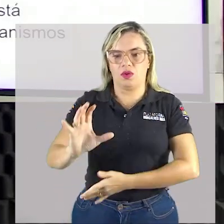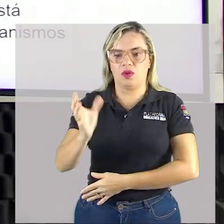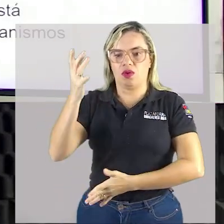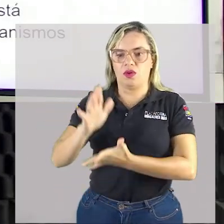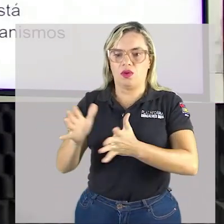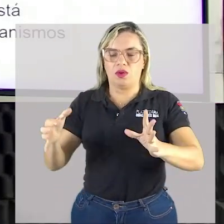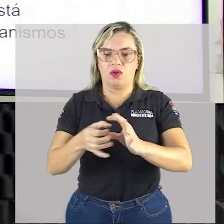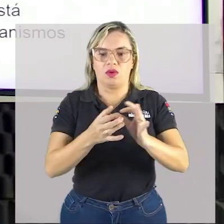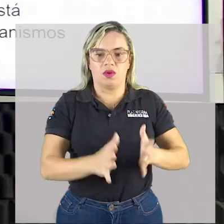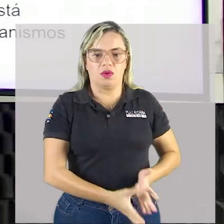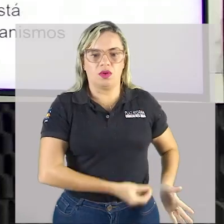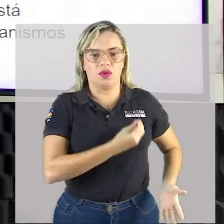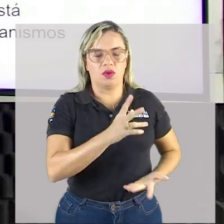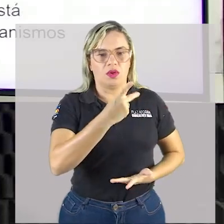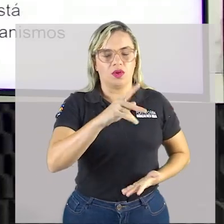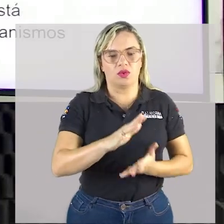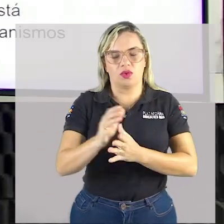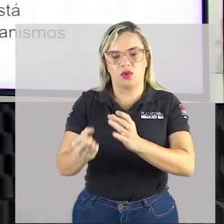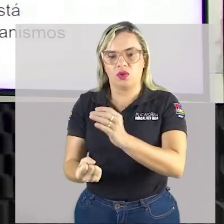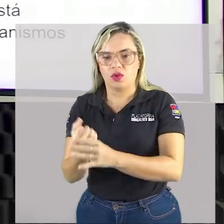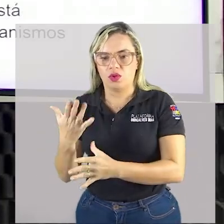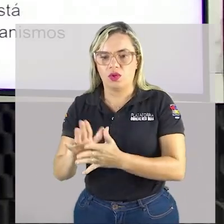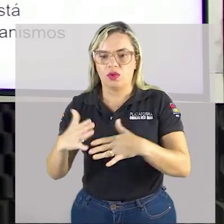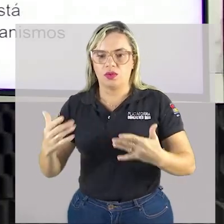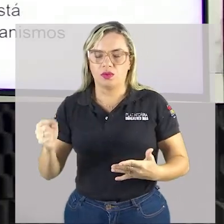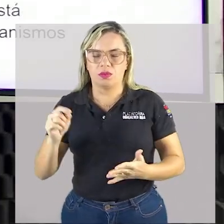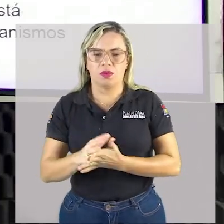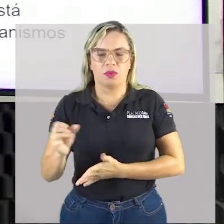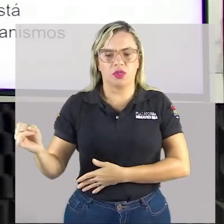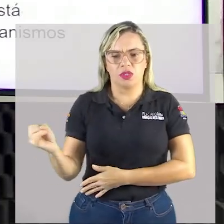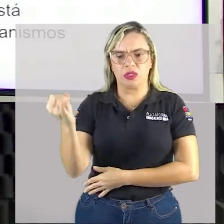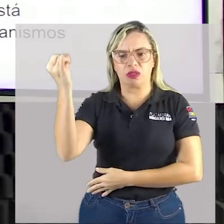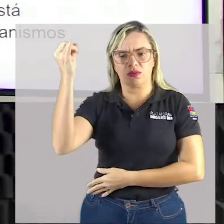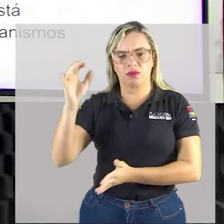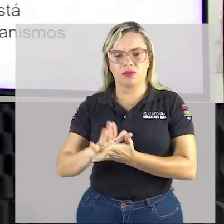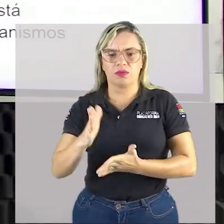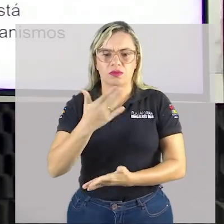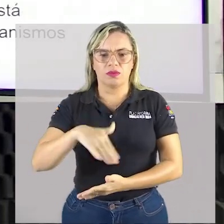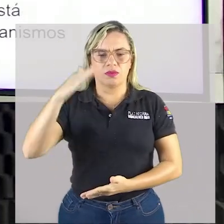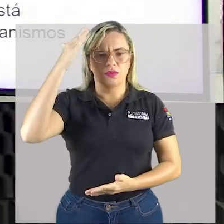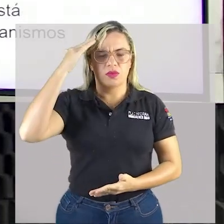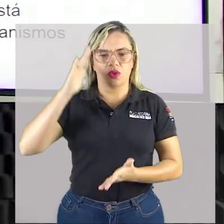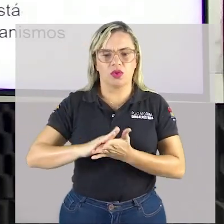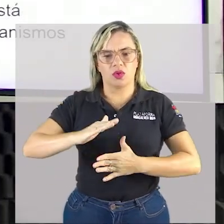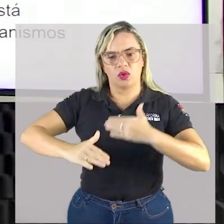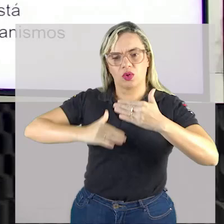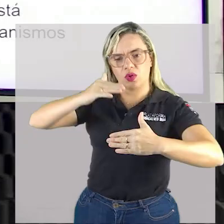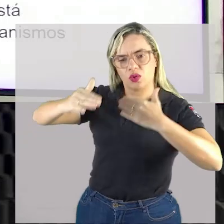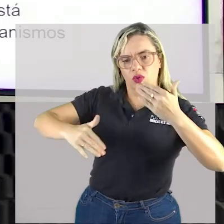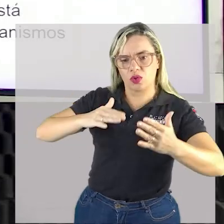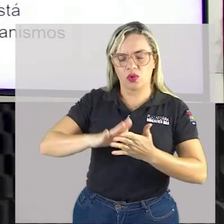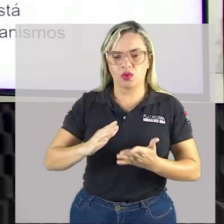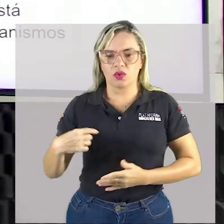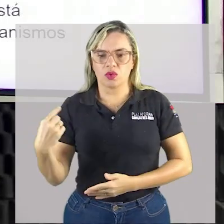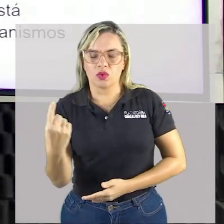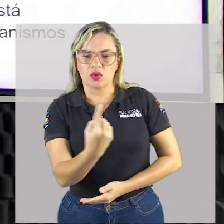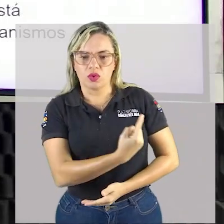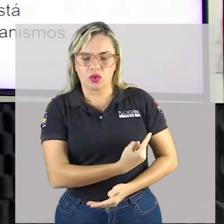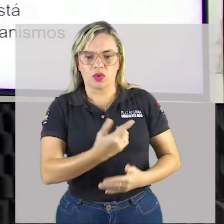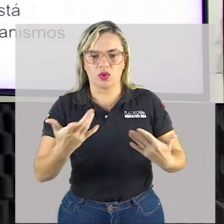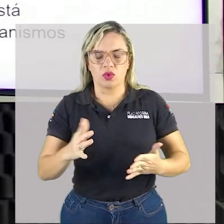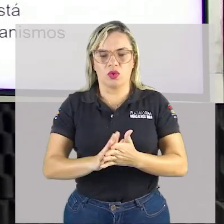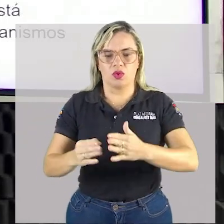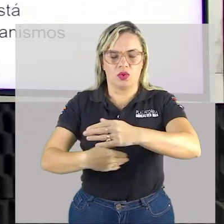fenômenos ligados à vida e à sua origem. É de extrema importância para entender o funcionamento dos nossos ecossistemas